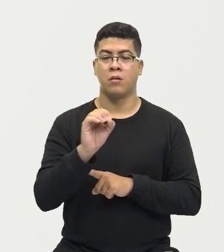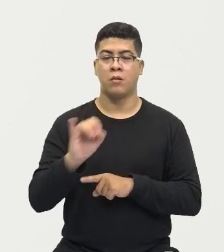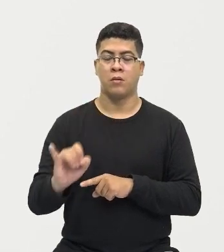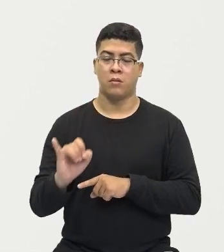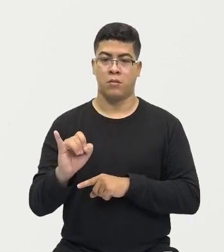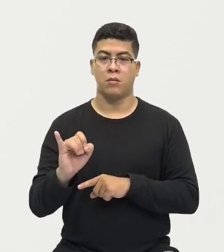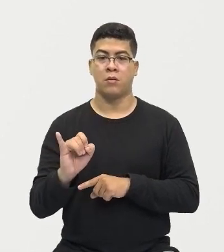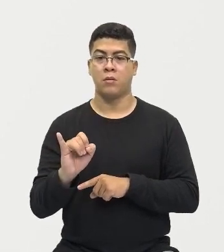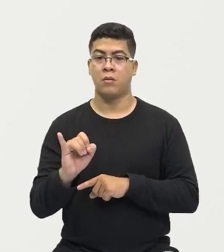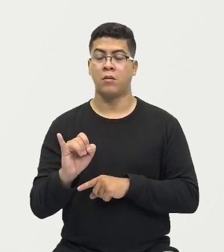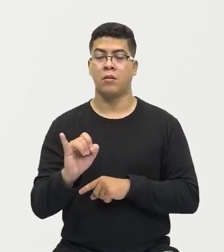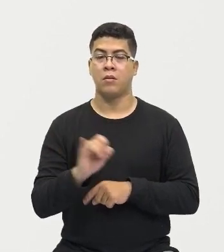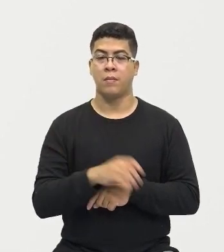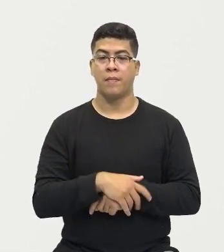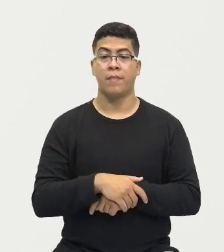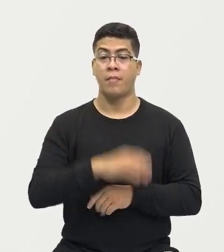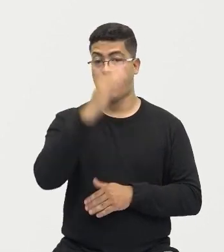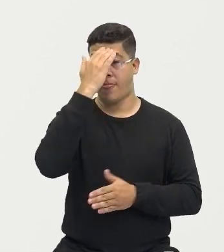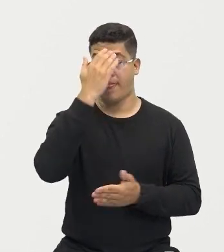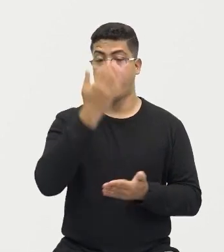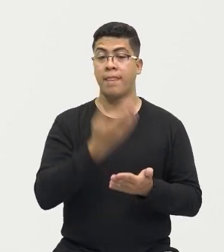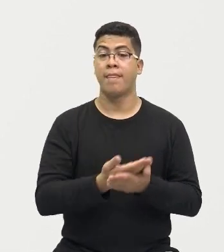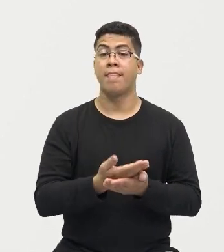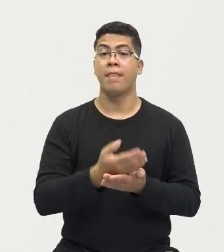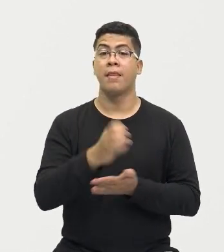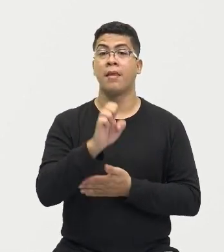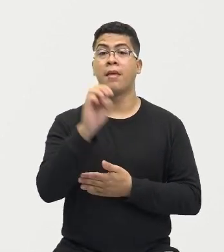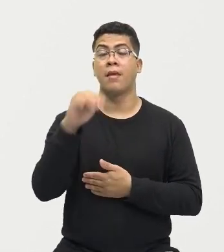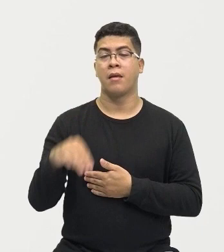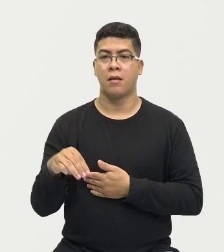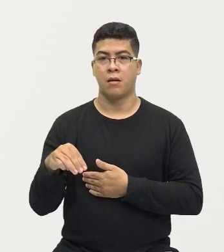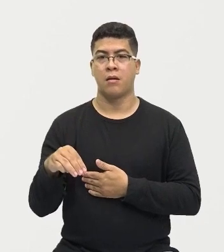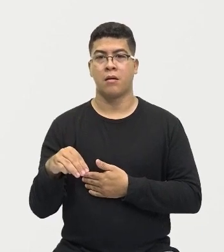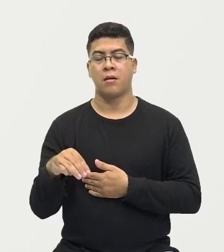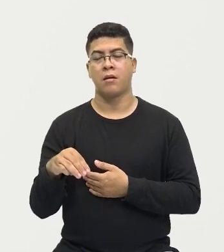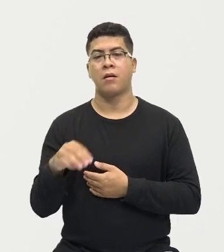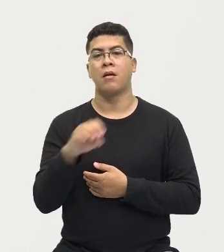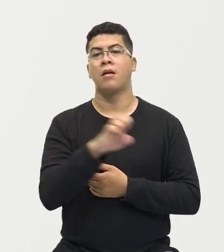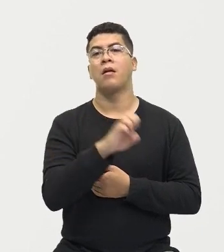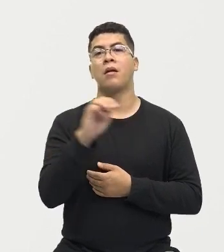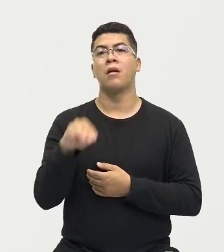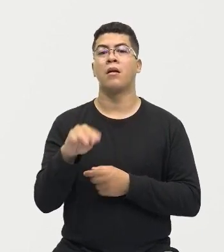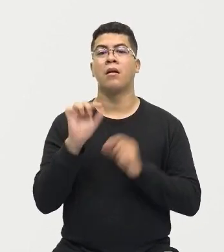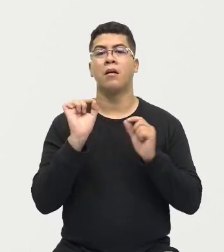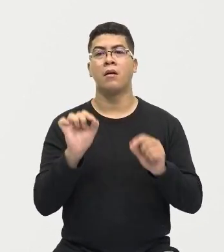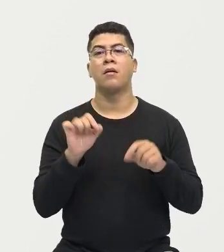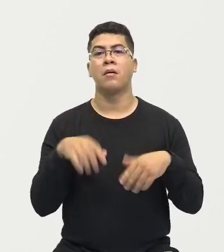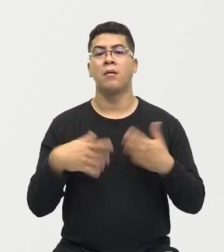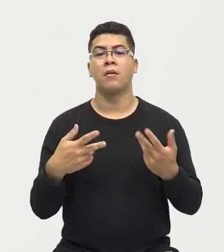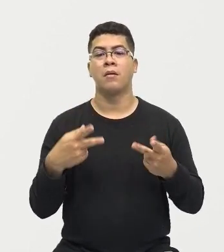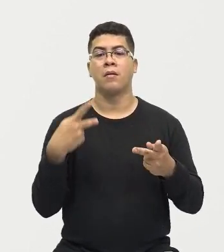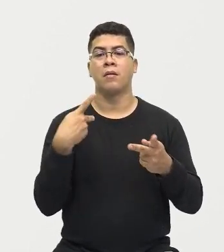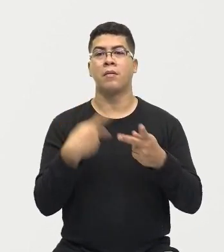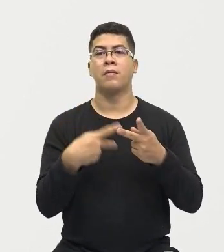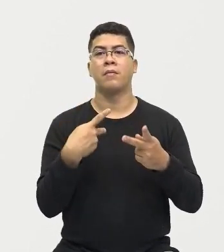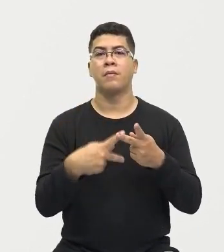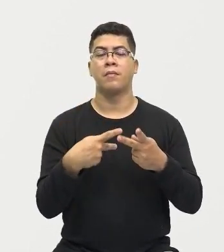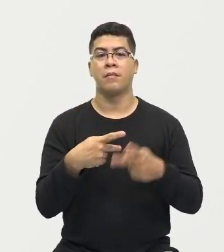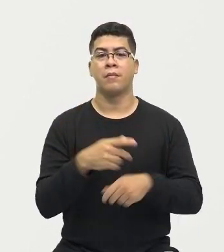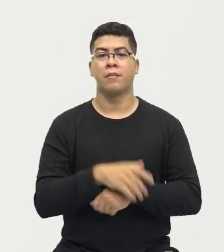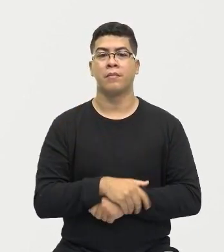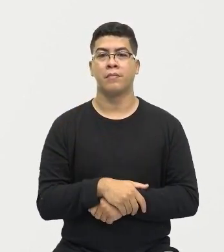mas o verbo pede. Quem crê, crê em algo. Está aqui a preposição. Não é